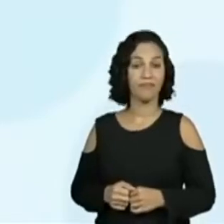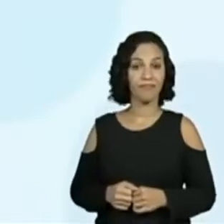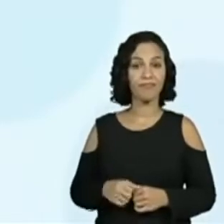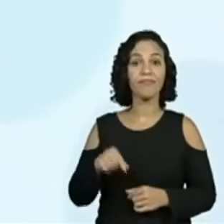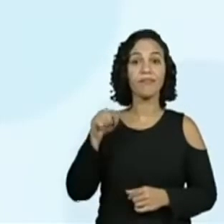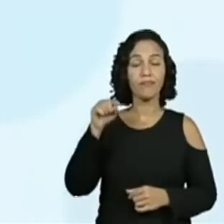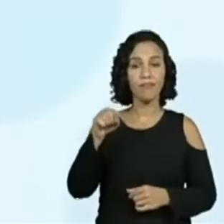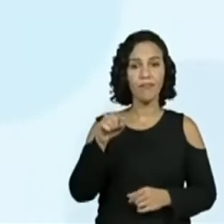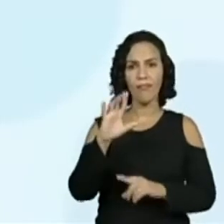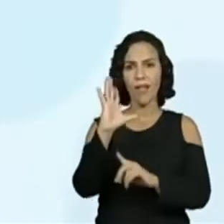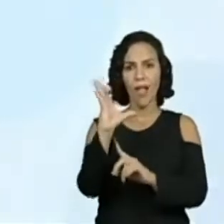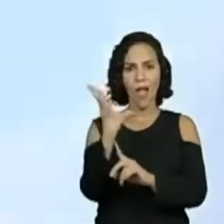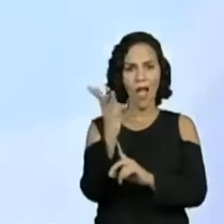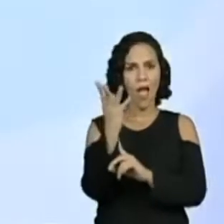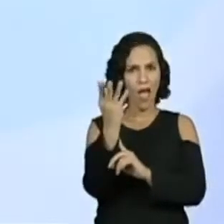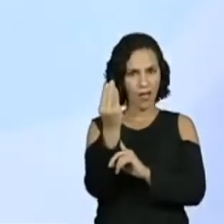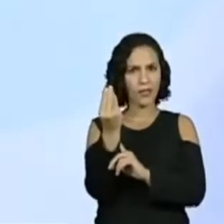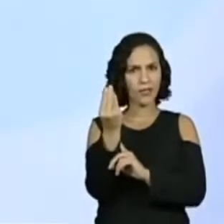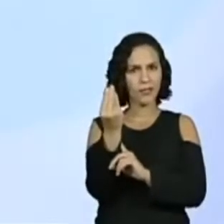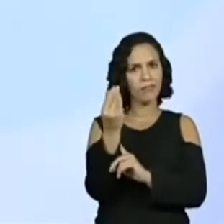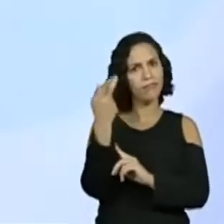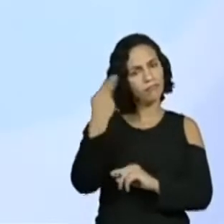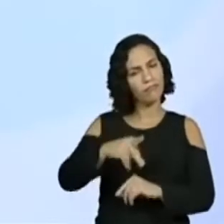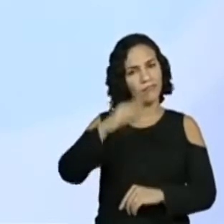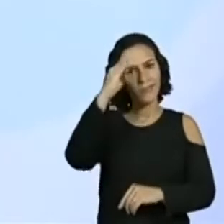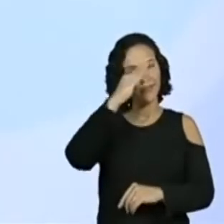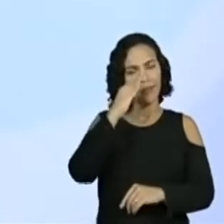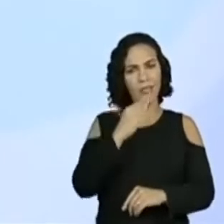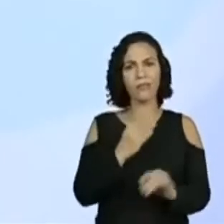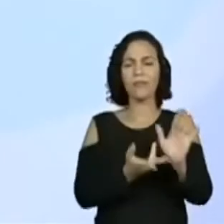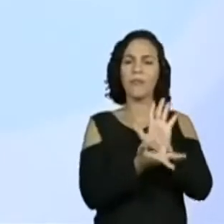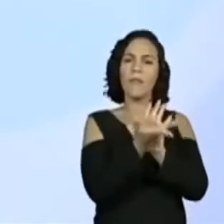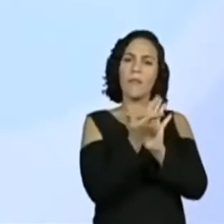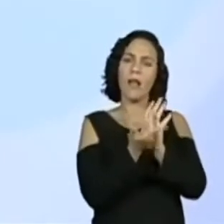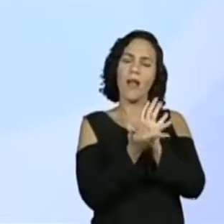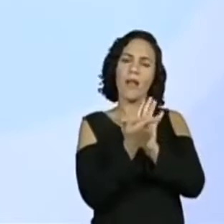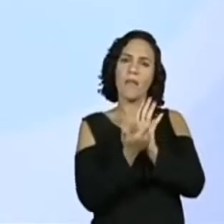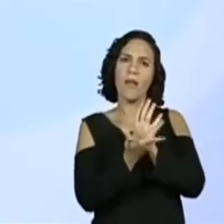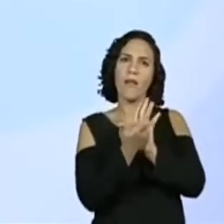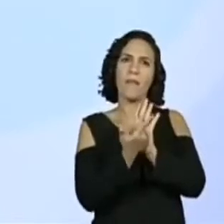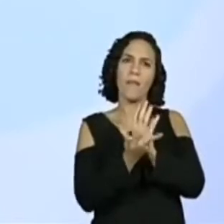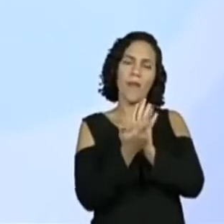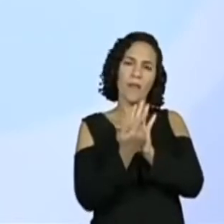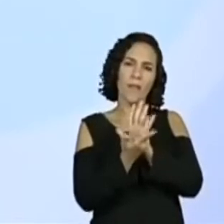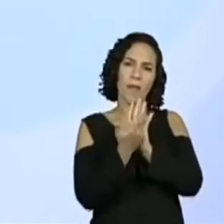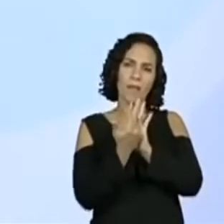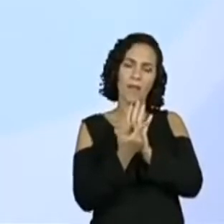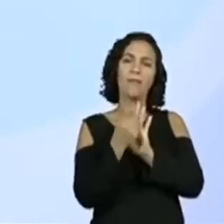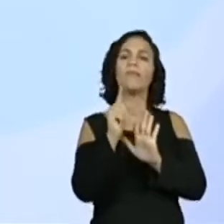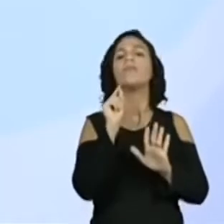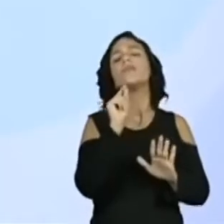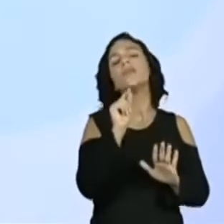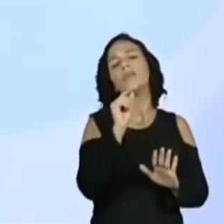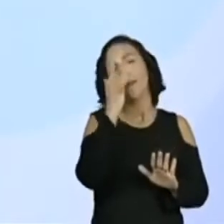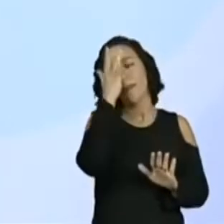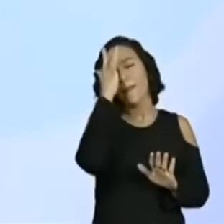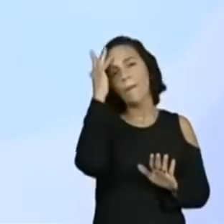Artista brasileiro ilustra doadores anônimos